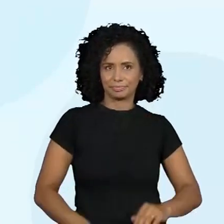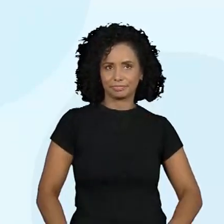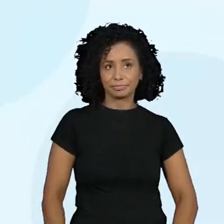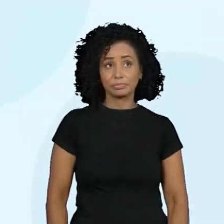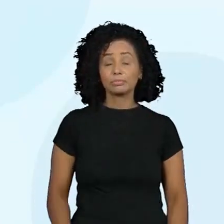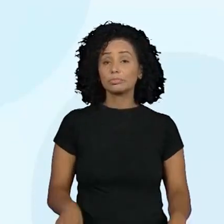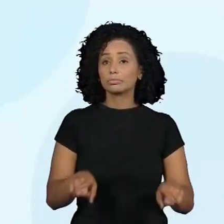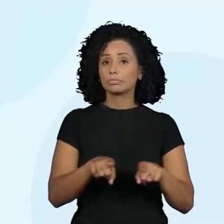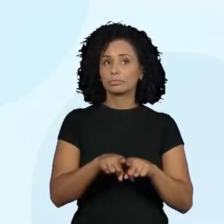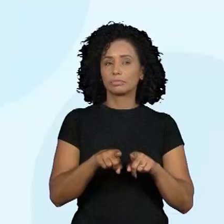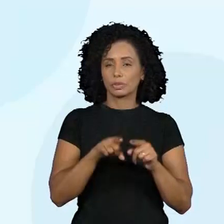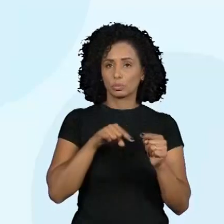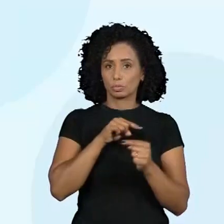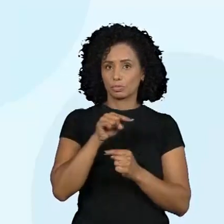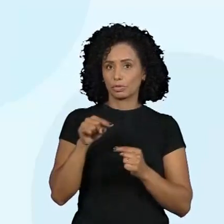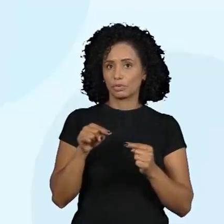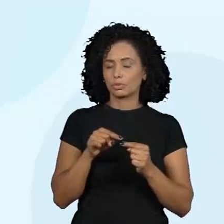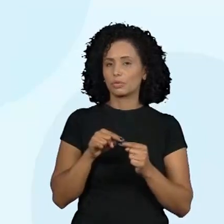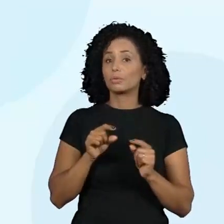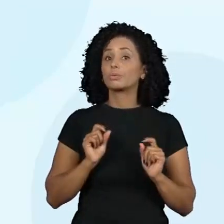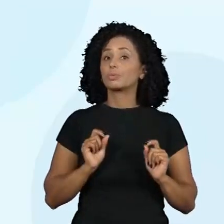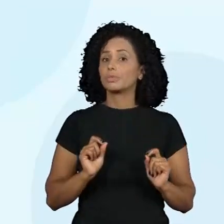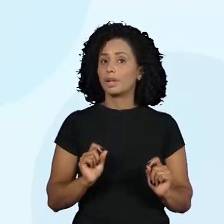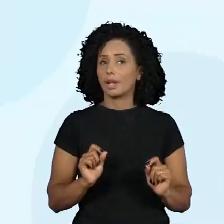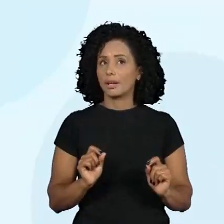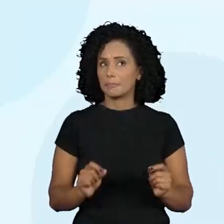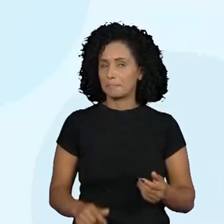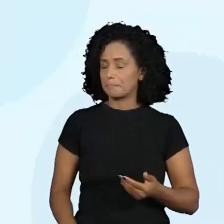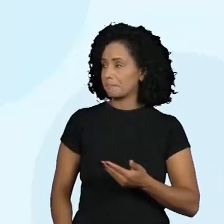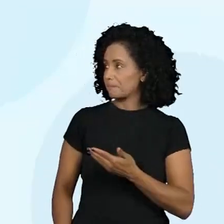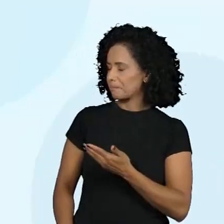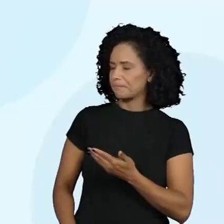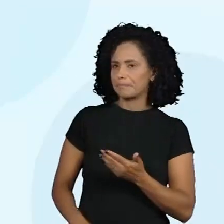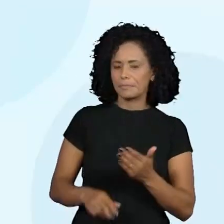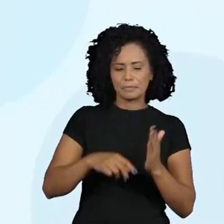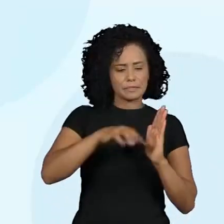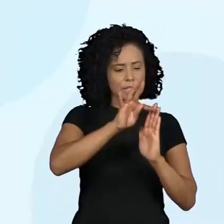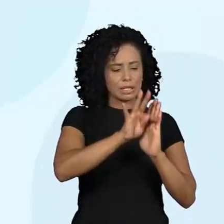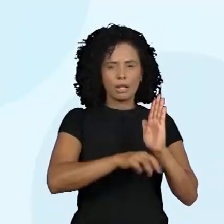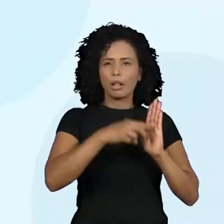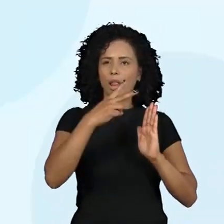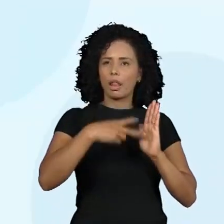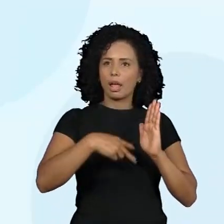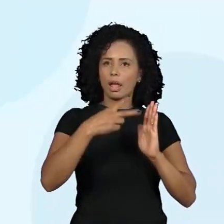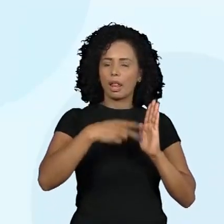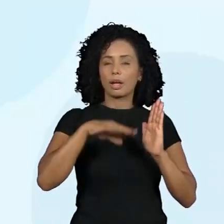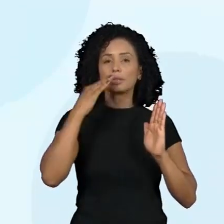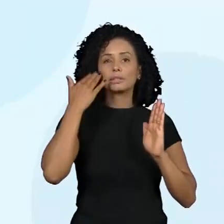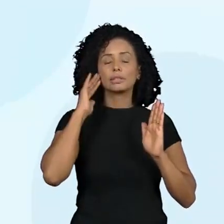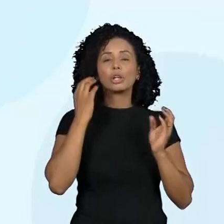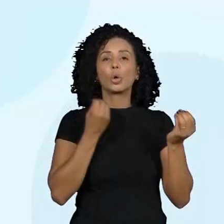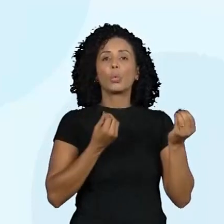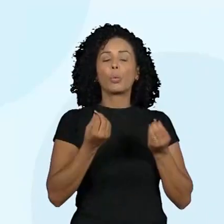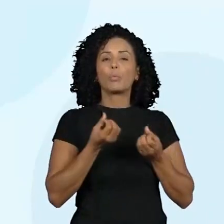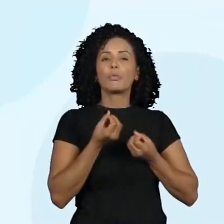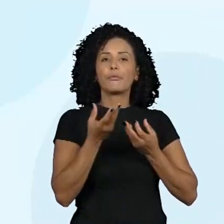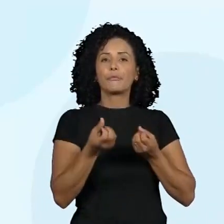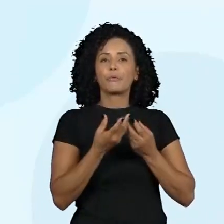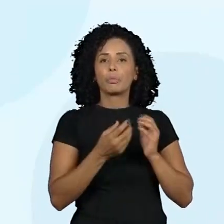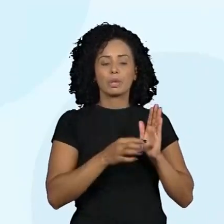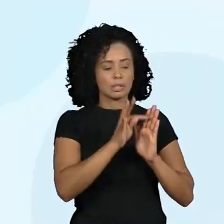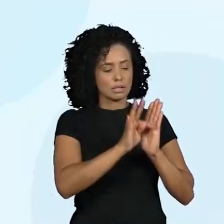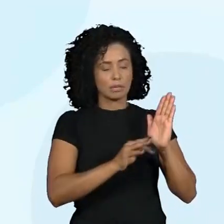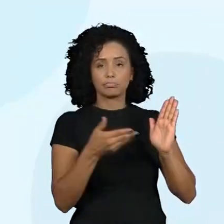o objetivo, ou melhor, com os objetivos, de ler e compreender texto informativo e